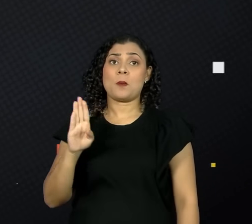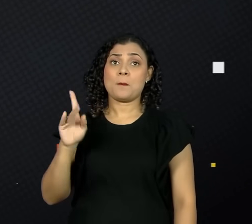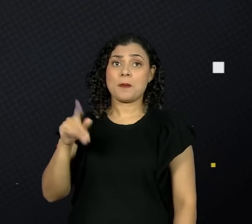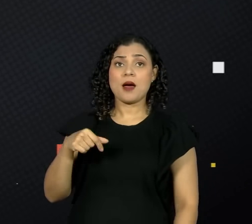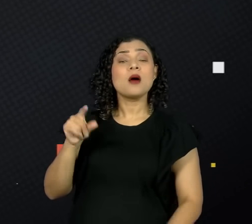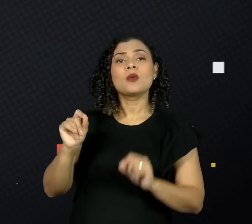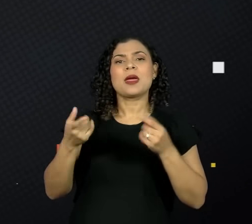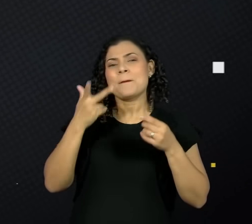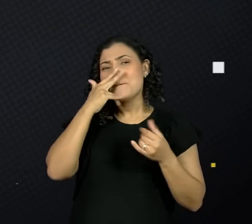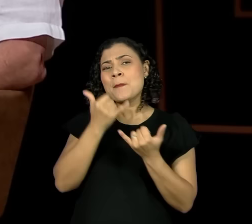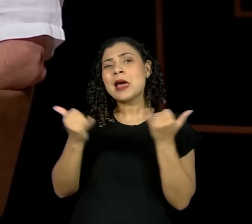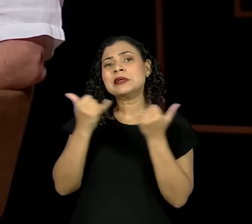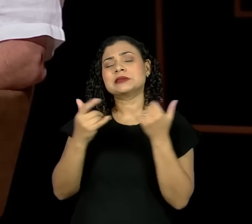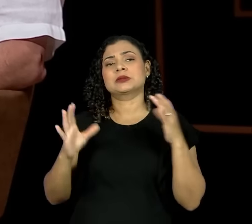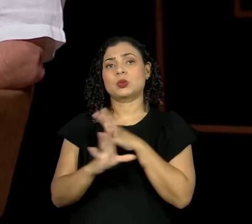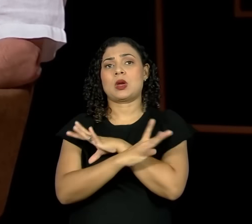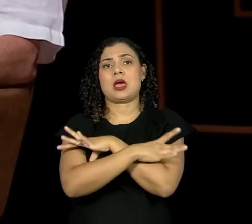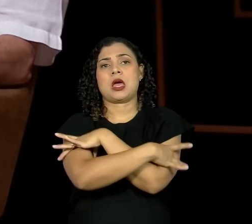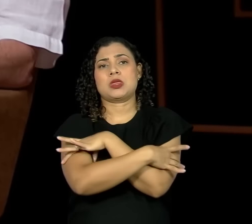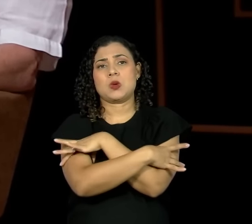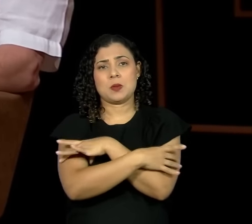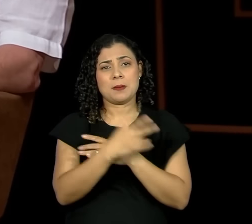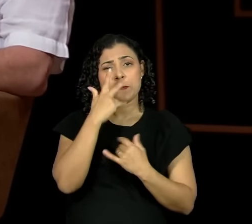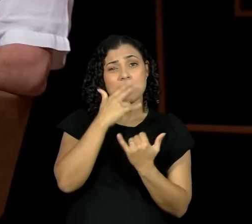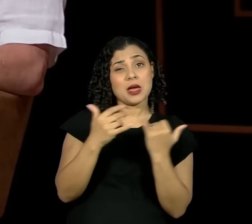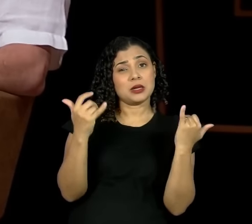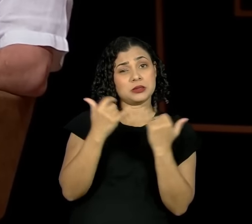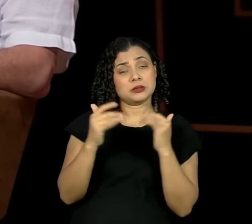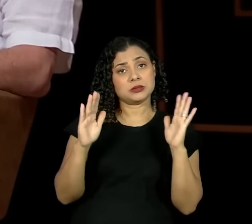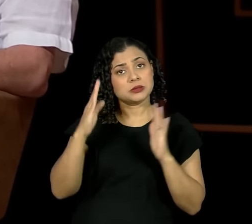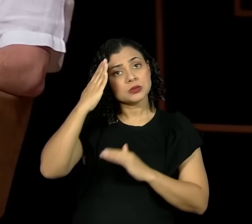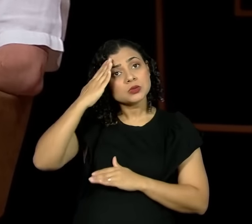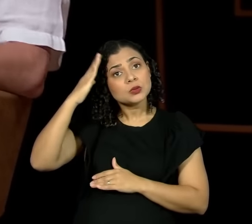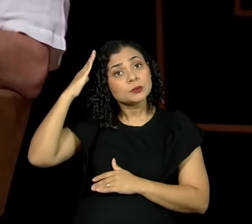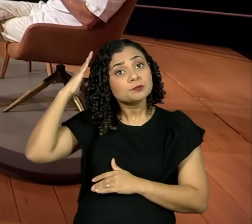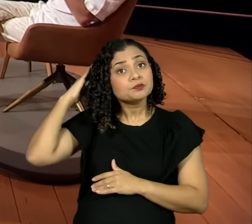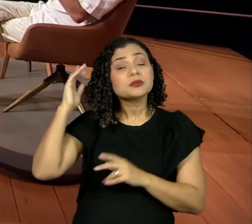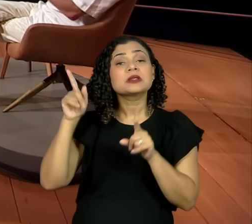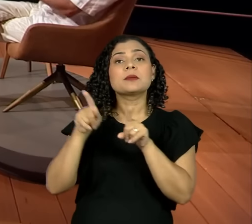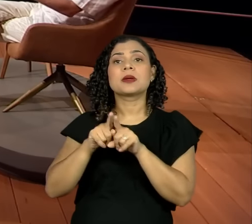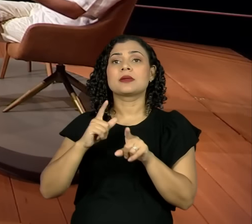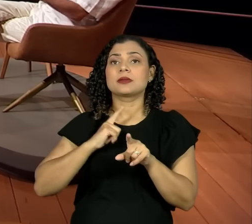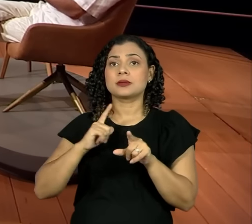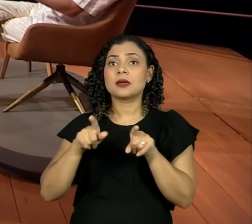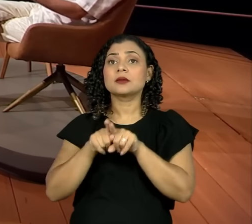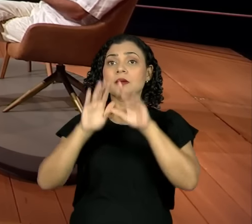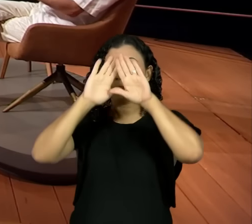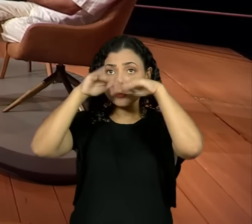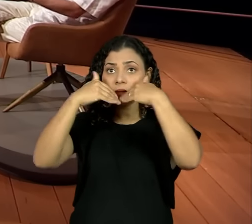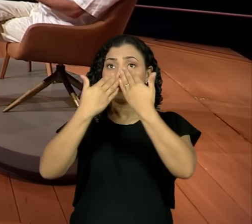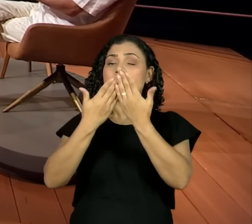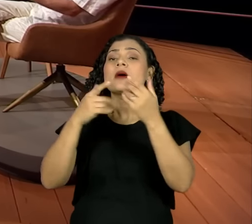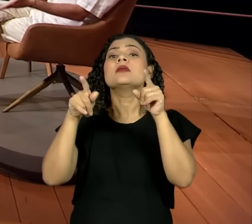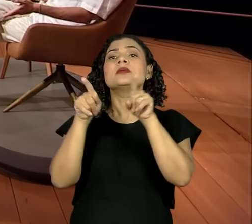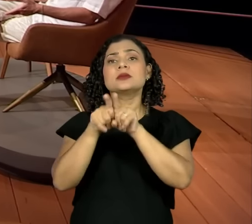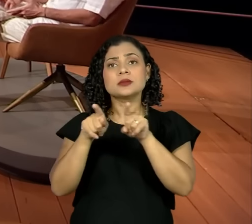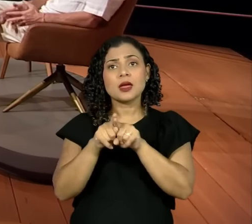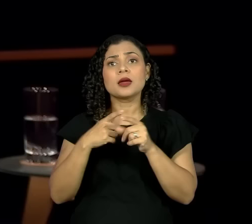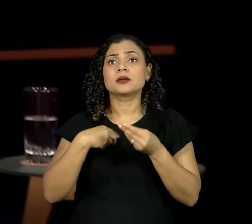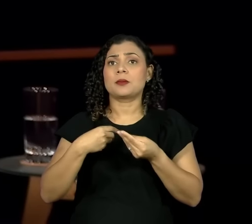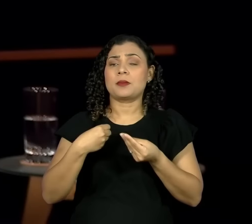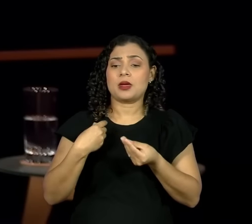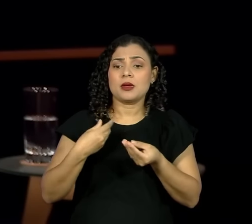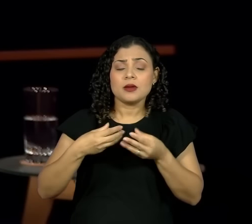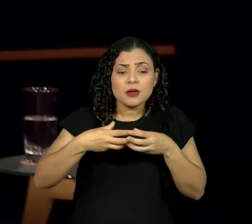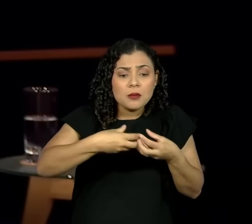o Candomblé né então você tem as orixás Você tem o o oráculo né Você tem o jogo e